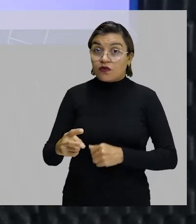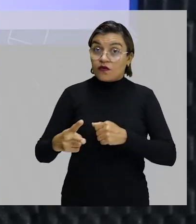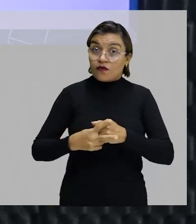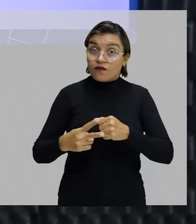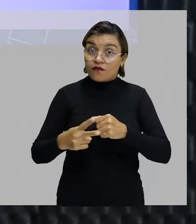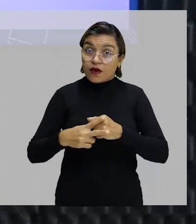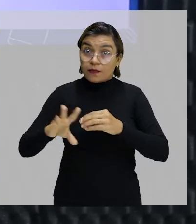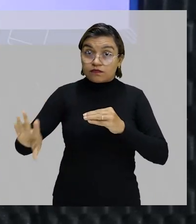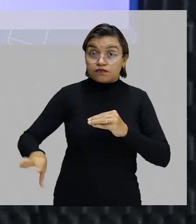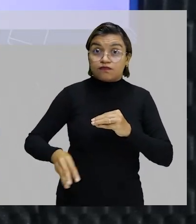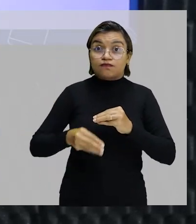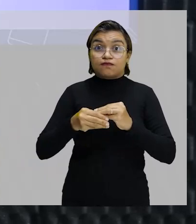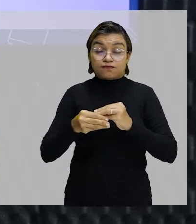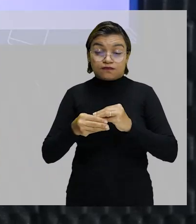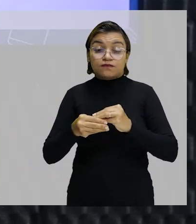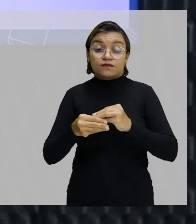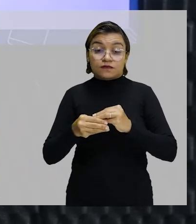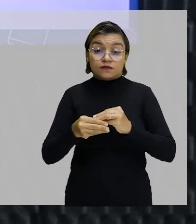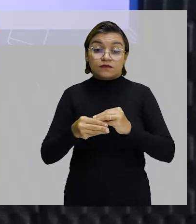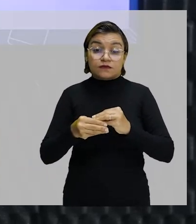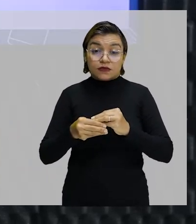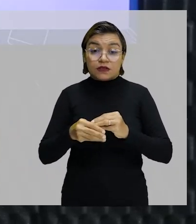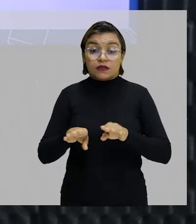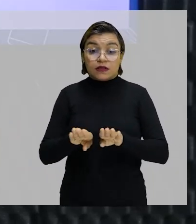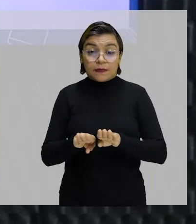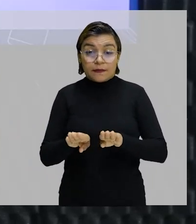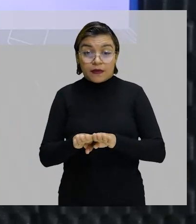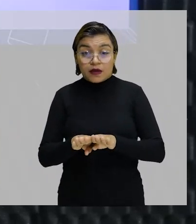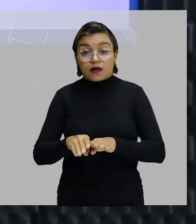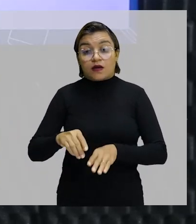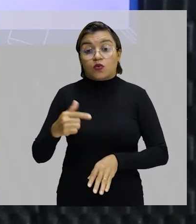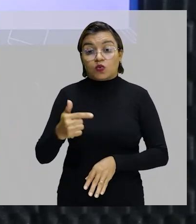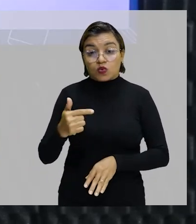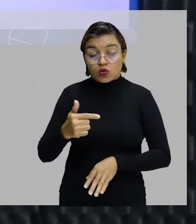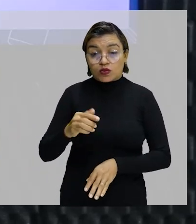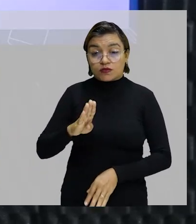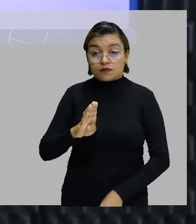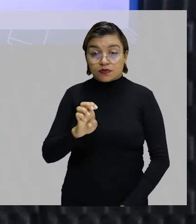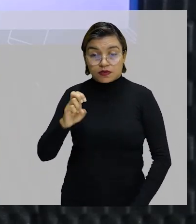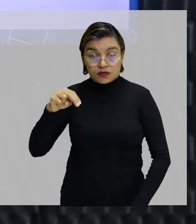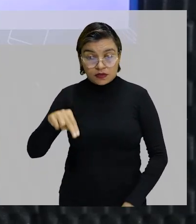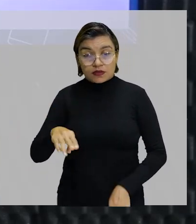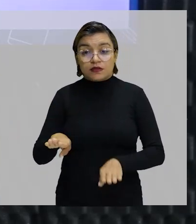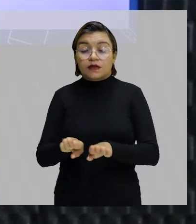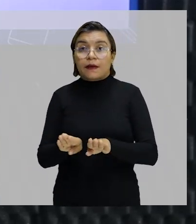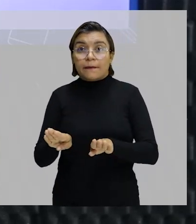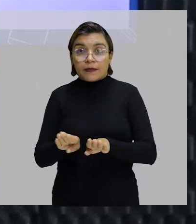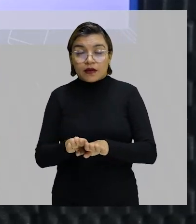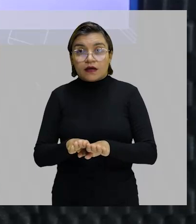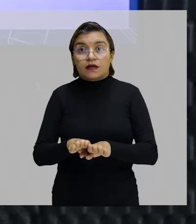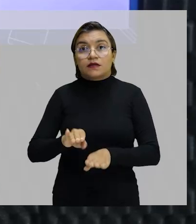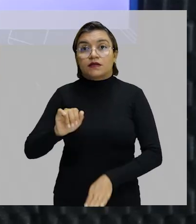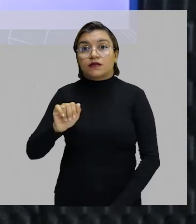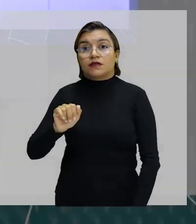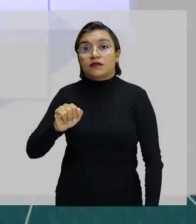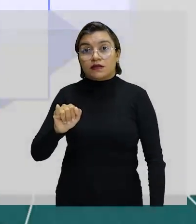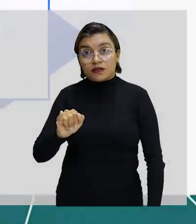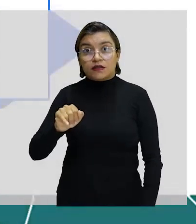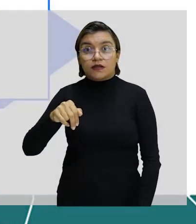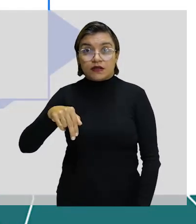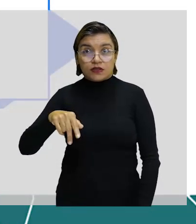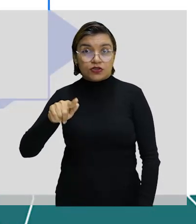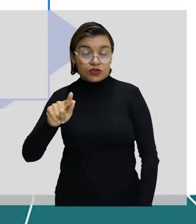verbo ter, verbo auxiliar 2, que é o verbo been, e o verbo principal com ing. Tá?